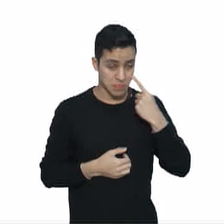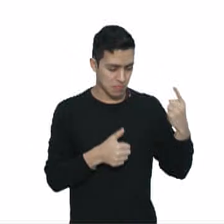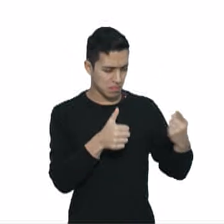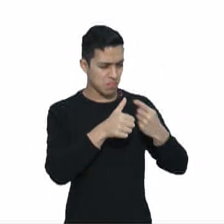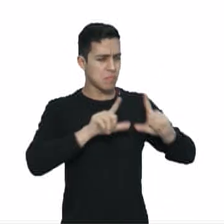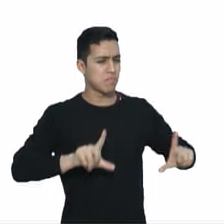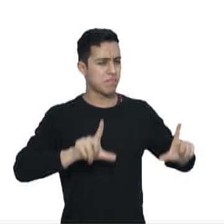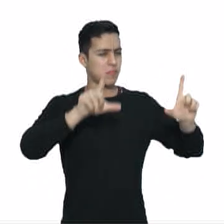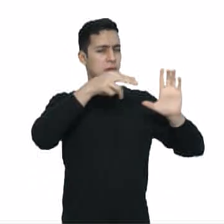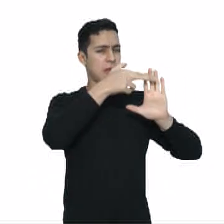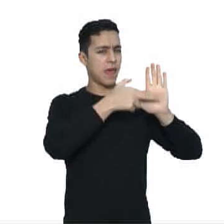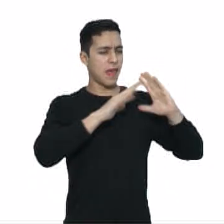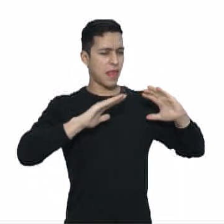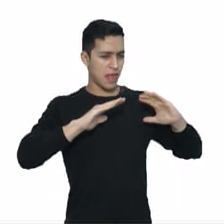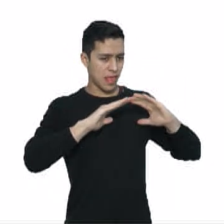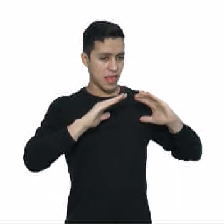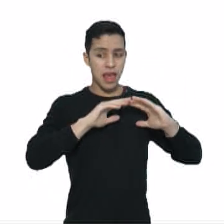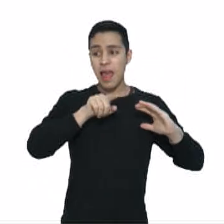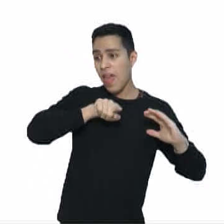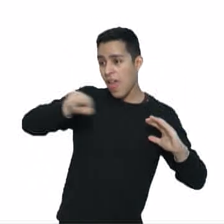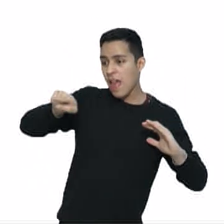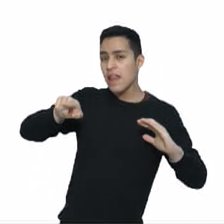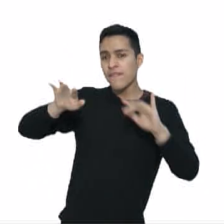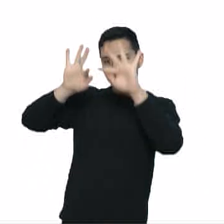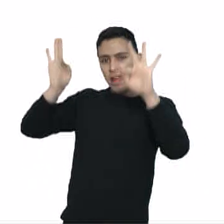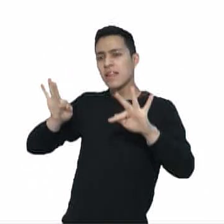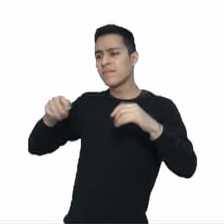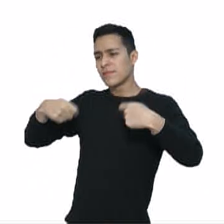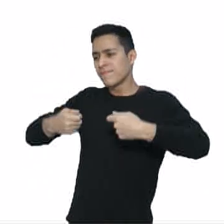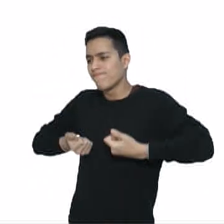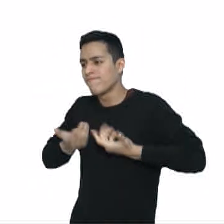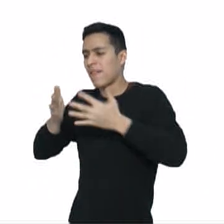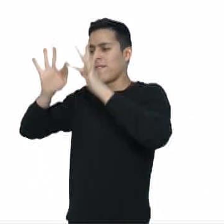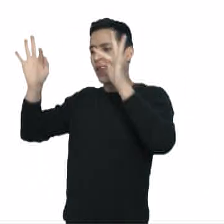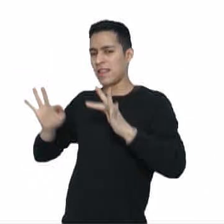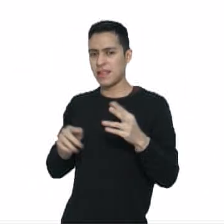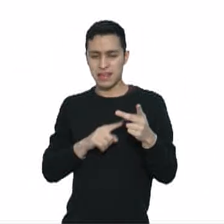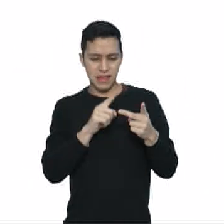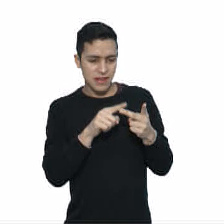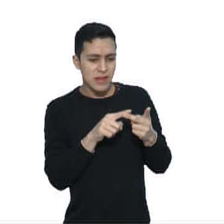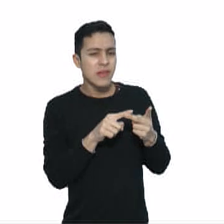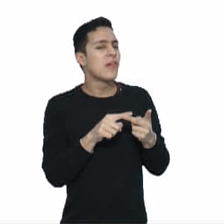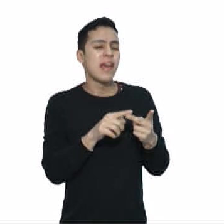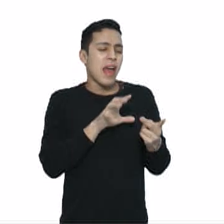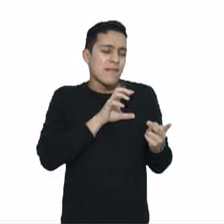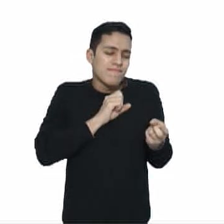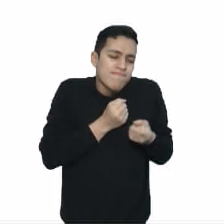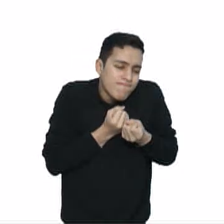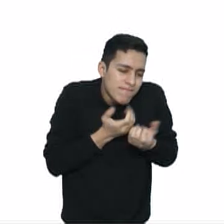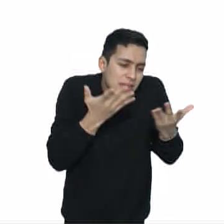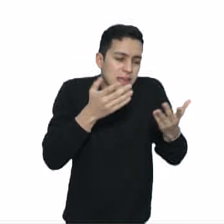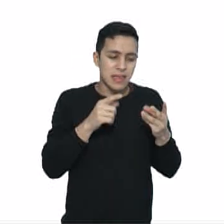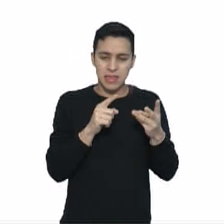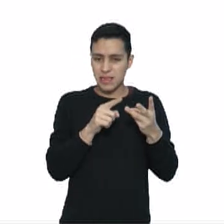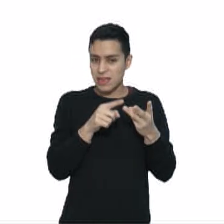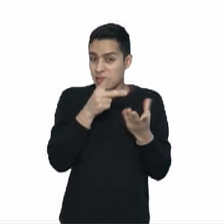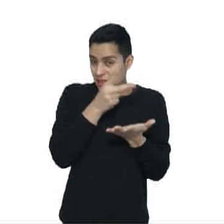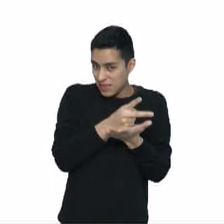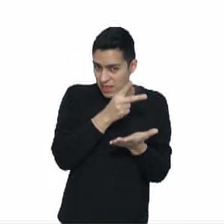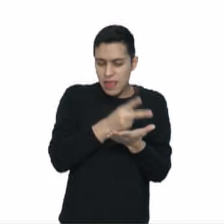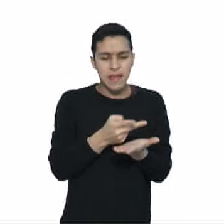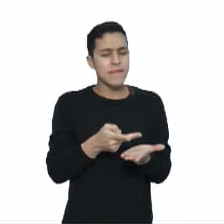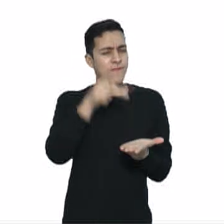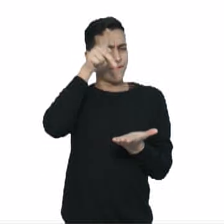Primeira, faça o outro feliz. Número 2, fale com amor. 3, diga sempre a